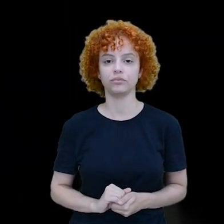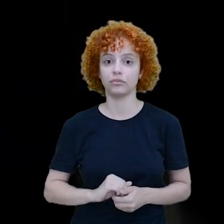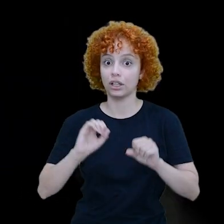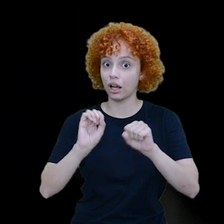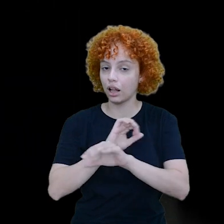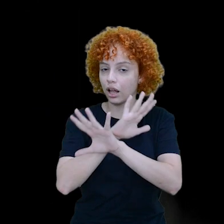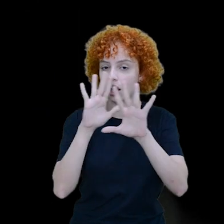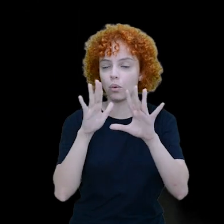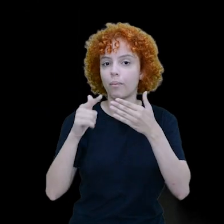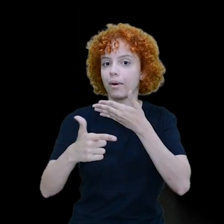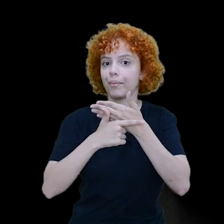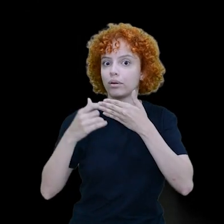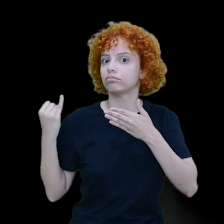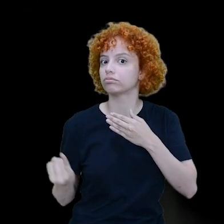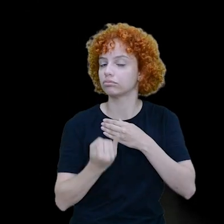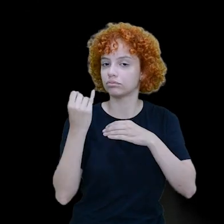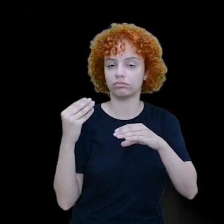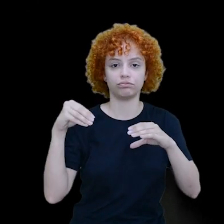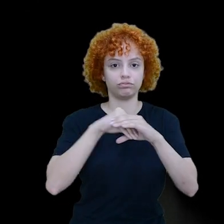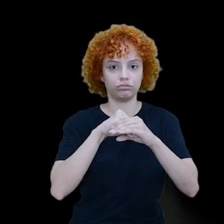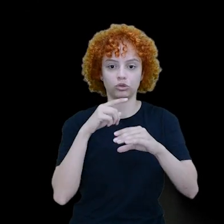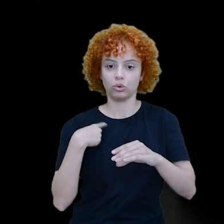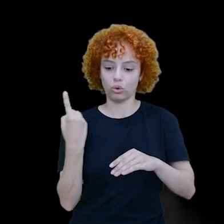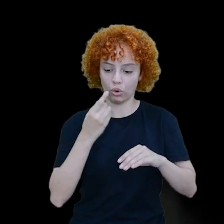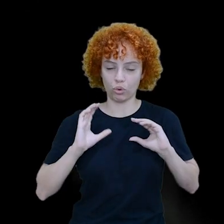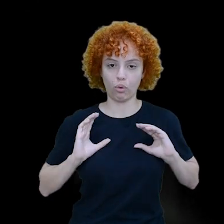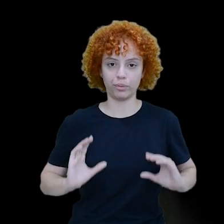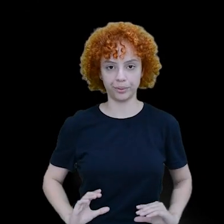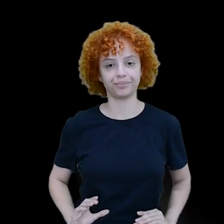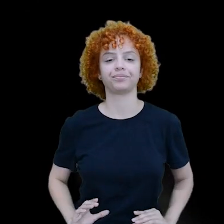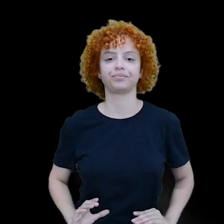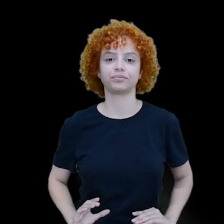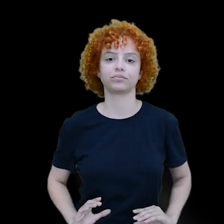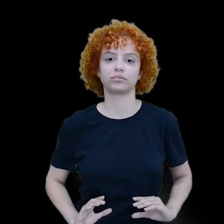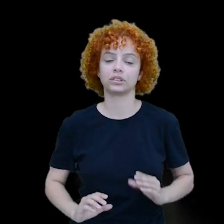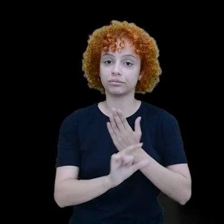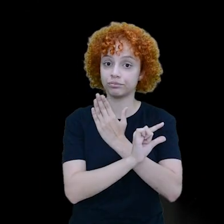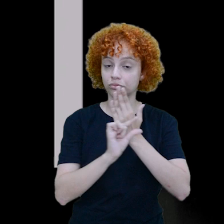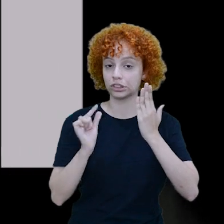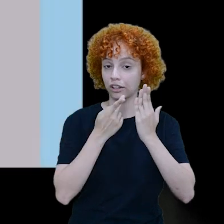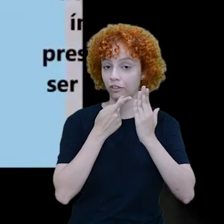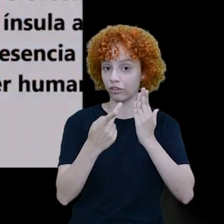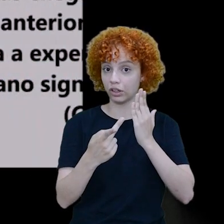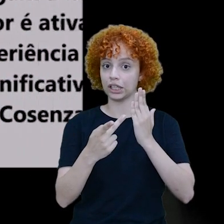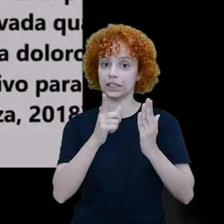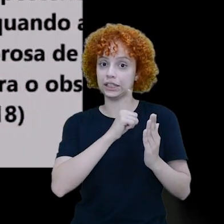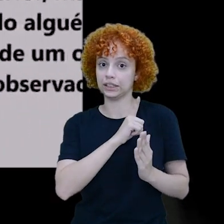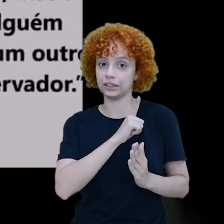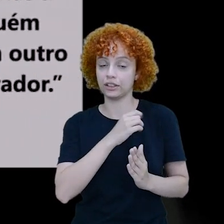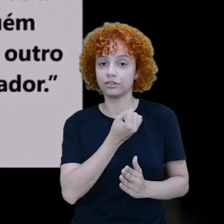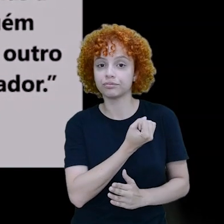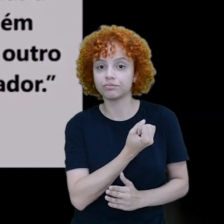fica bem claro o papel importante desse lobo nos nossos comportamentos. Cosenza ainda afirma que